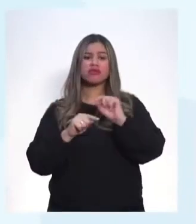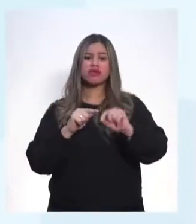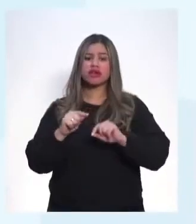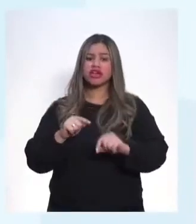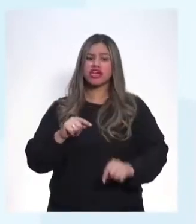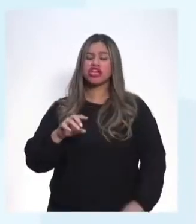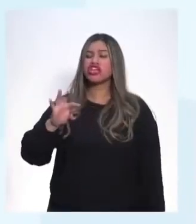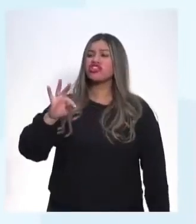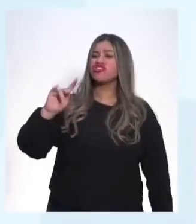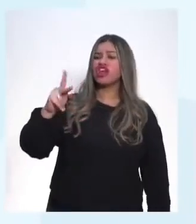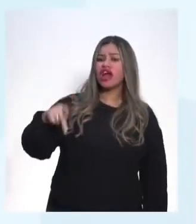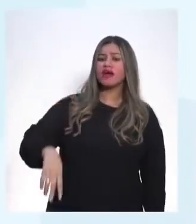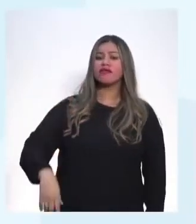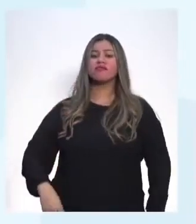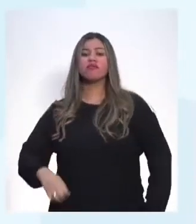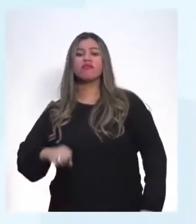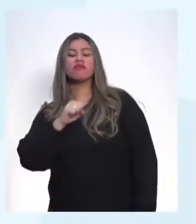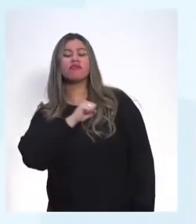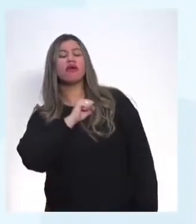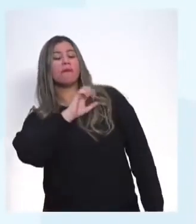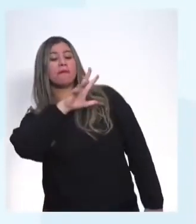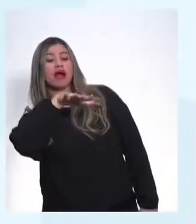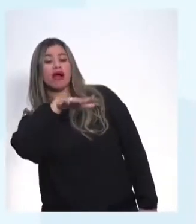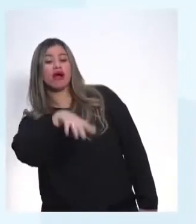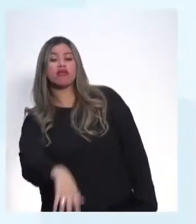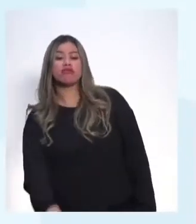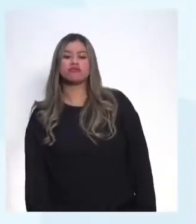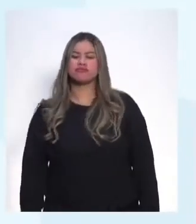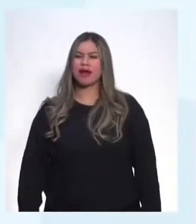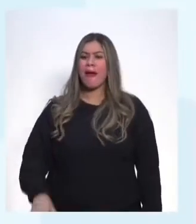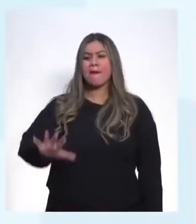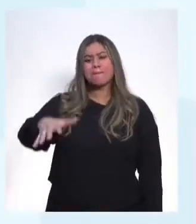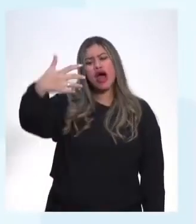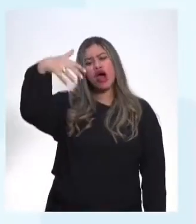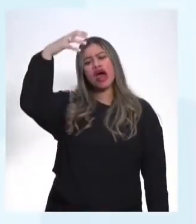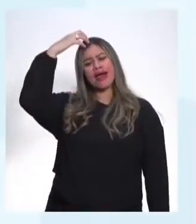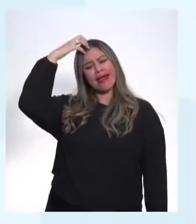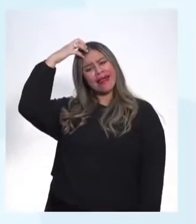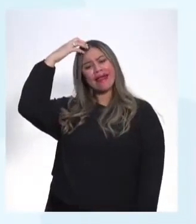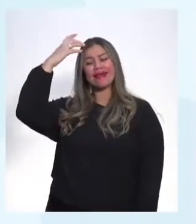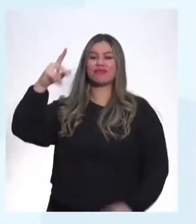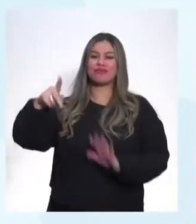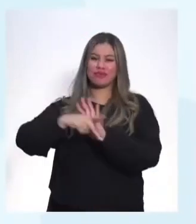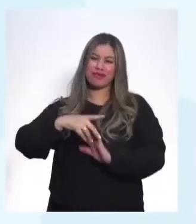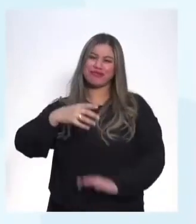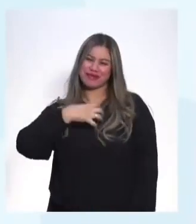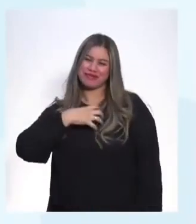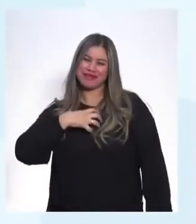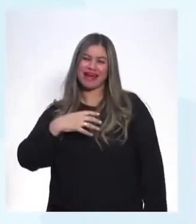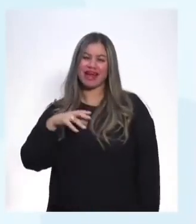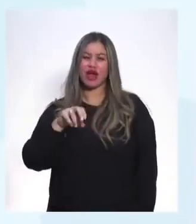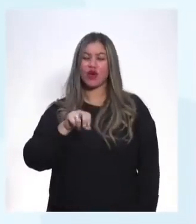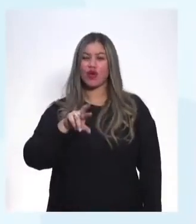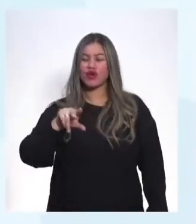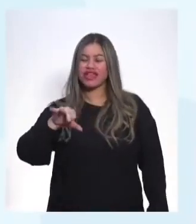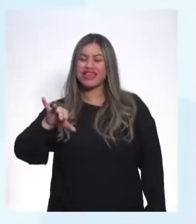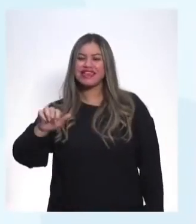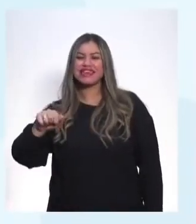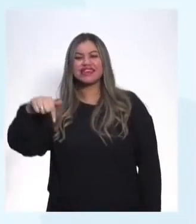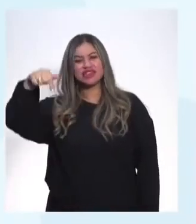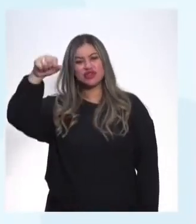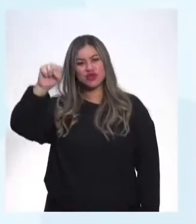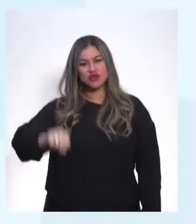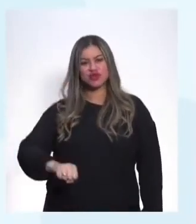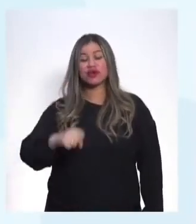guri, boy, bye. oxente, ao meu oxente ali, oxente, Meu rei, que é meu na rei, Bahia, né? Meu Bahia, rei, Bahia. guri, que é no sul. Para você ver que Bahia